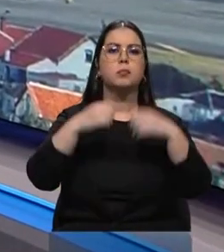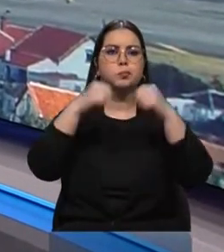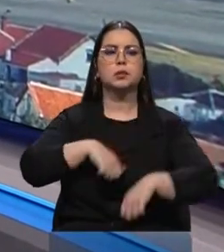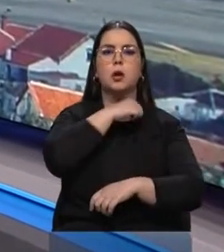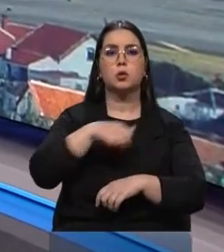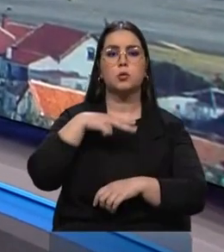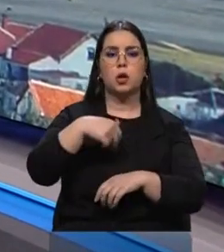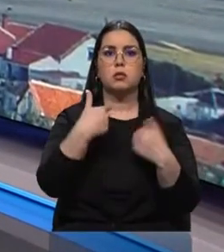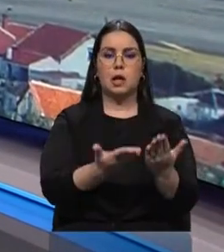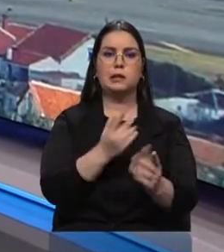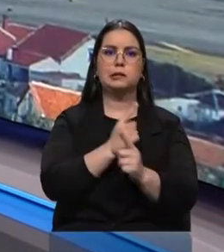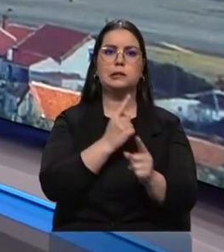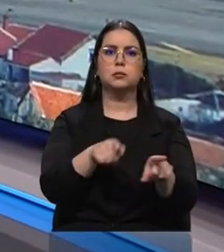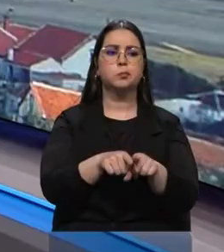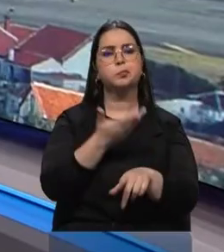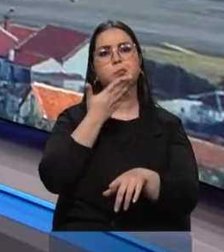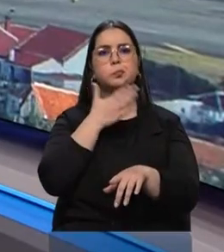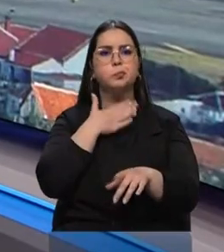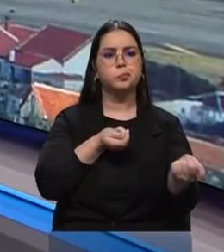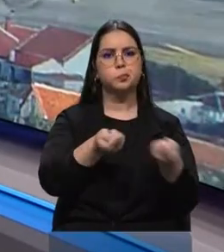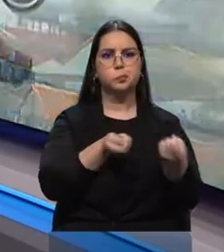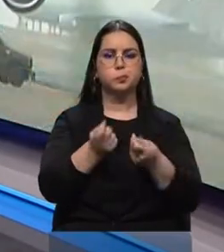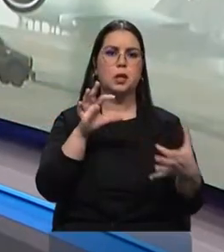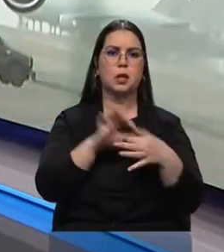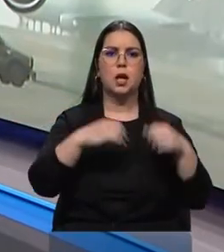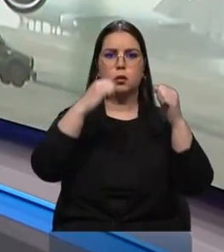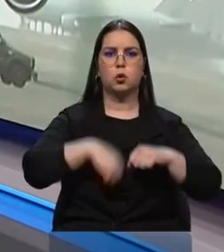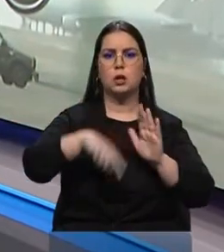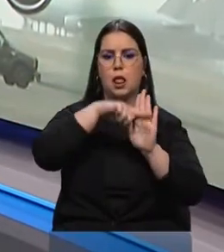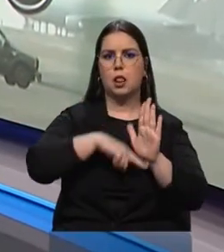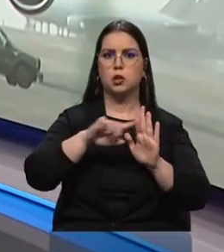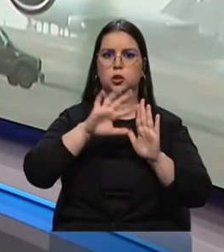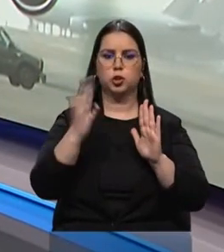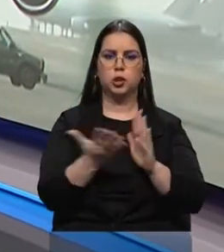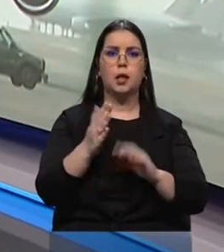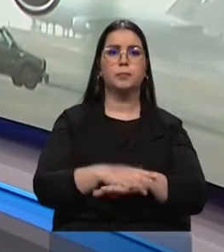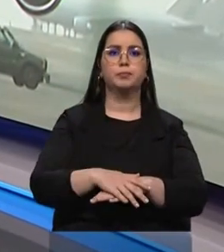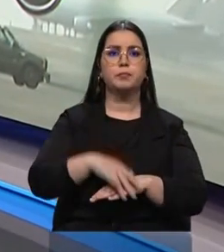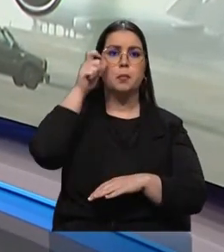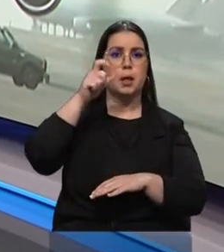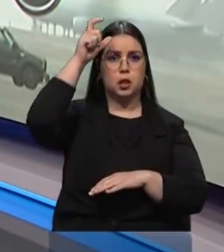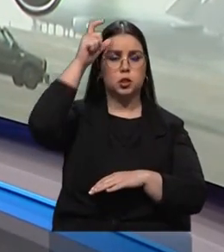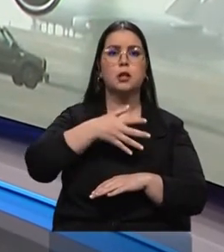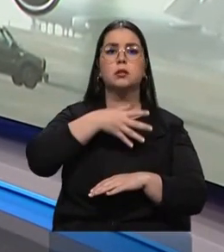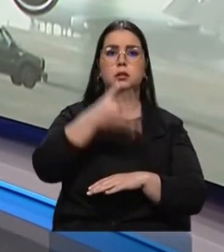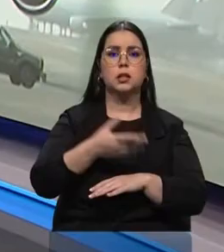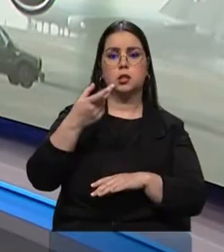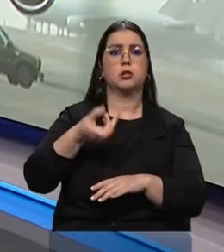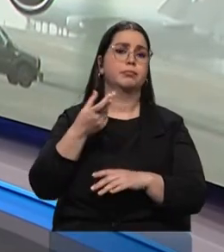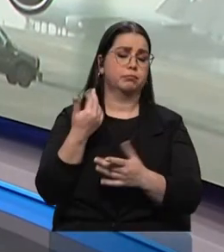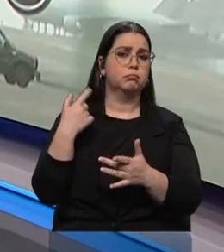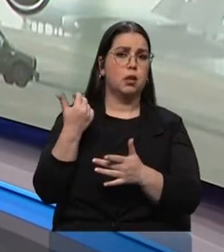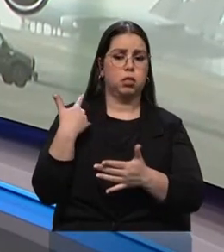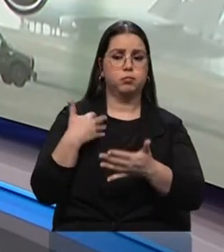por Portugal é apenas tácita e feita nos termos gerais do acordo. Paulo Rangel assume que nos últimos dias tem havido de facto